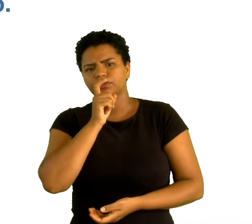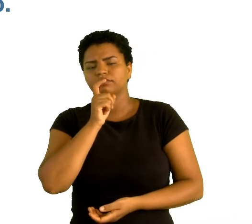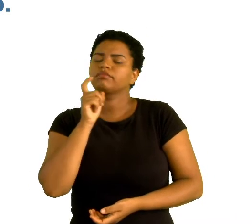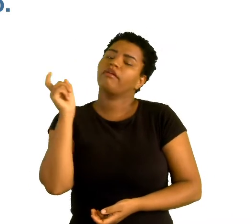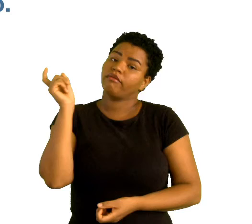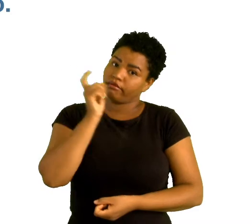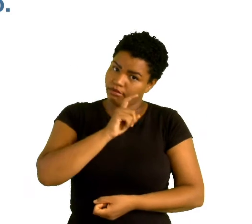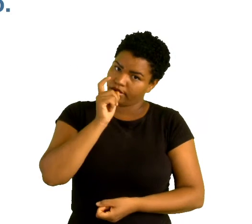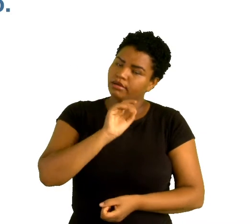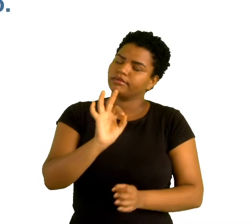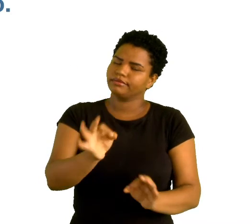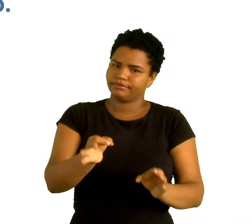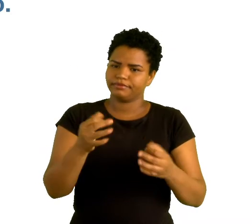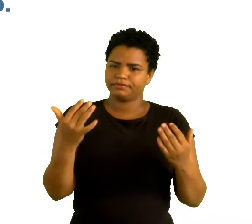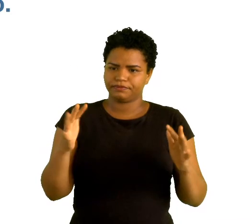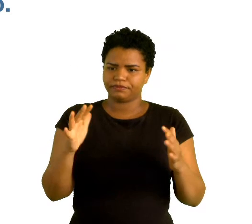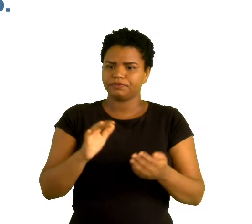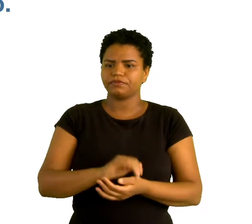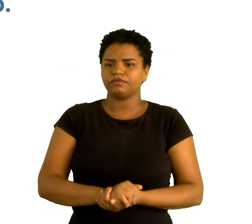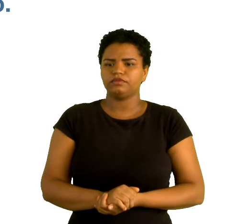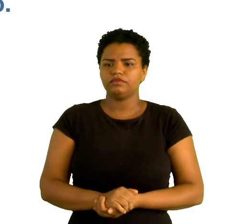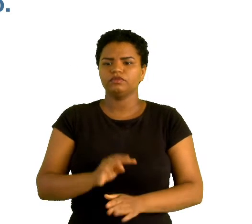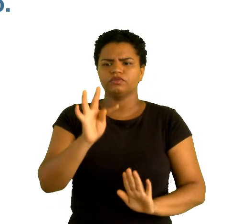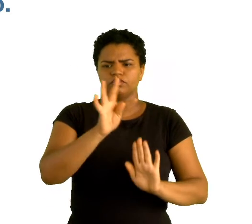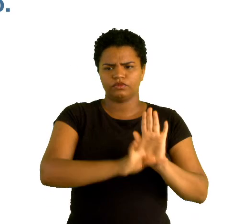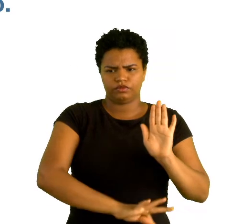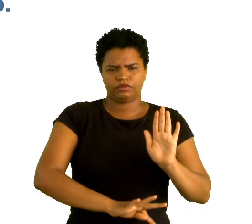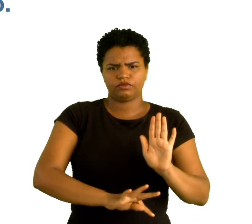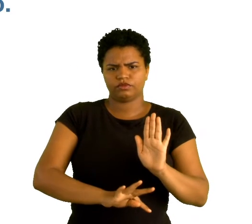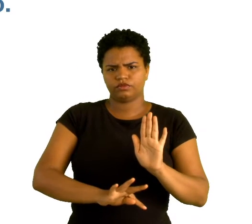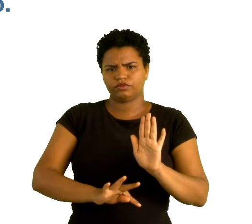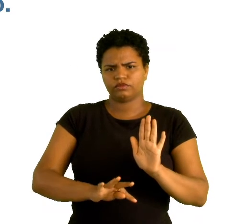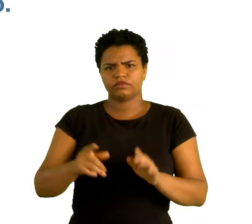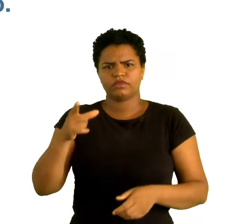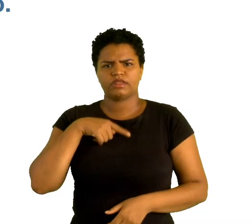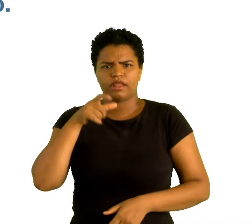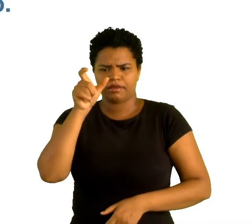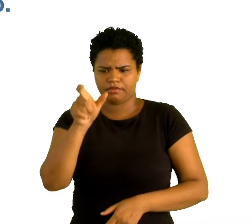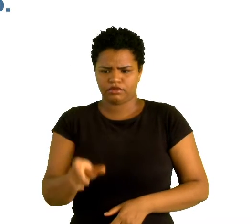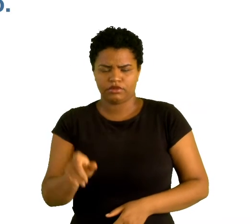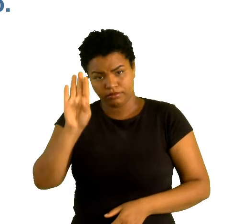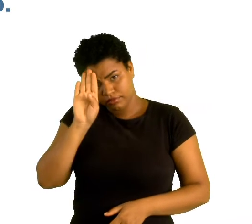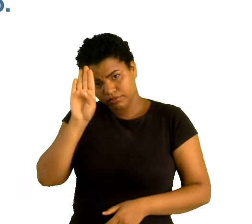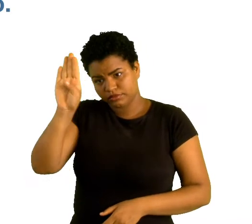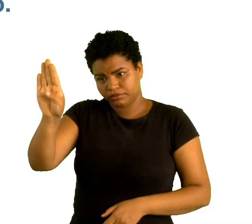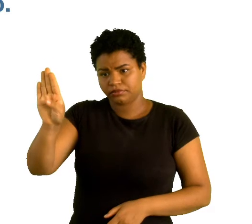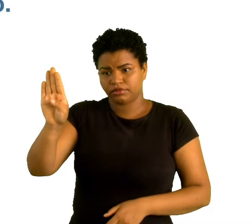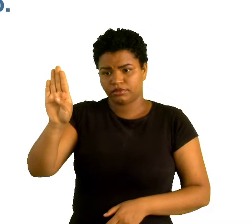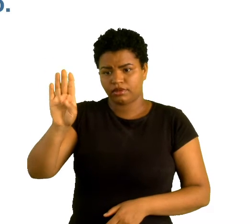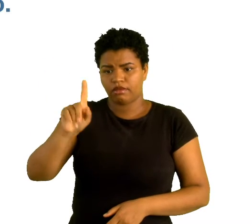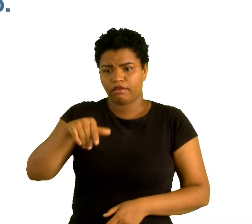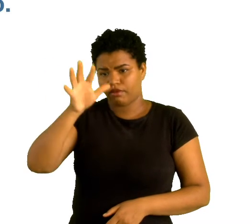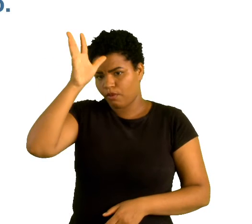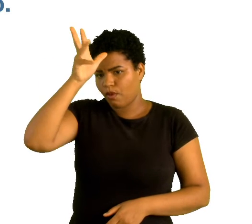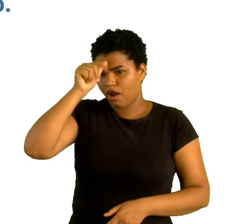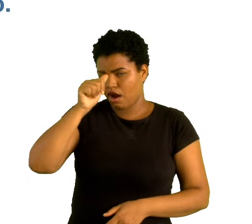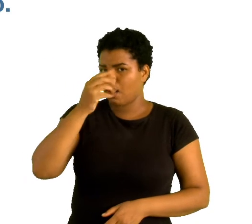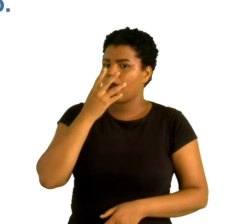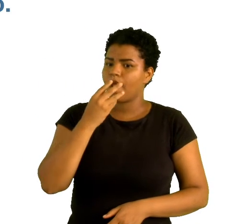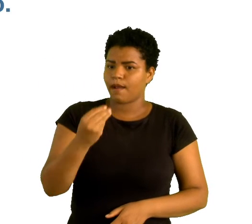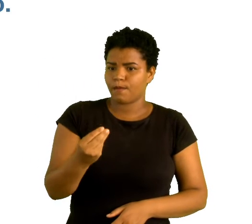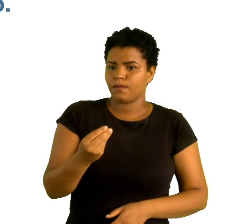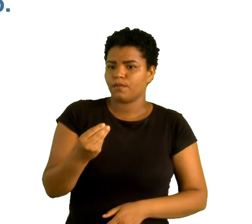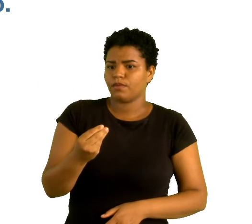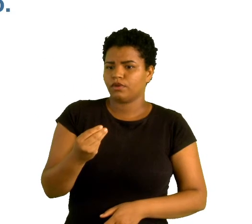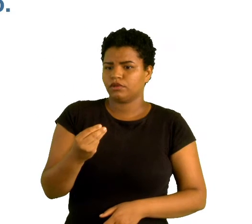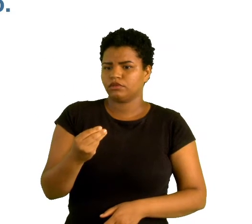Falso, muito bem. No texto, a personagem principal, que é o galo e a raposa,